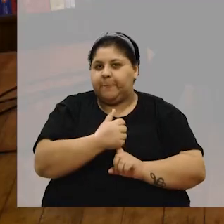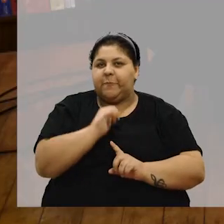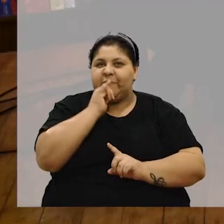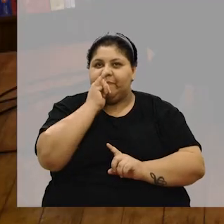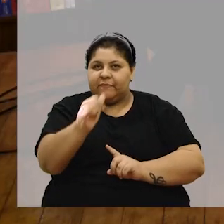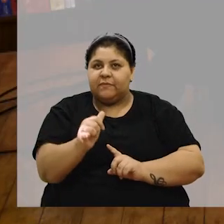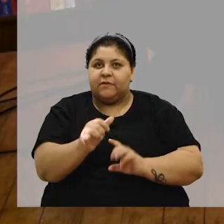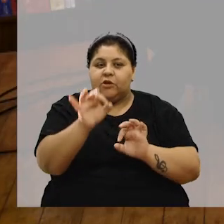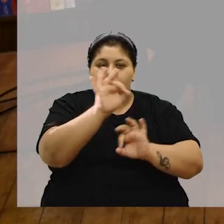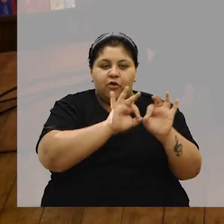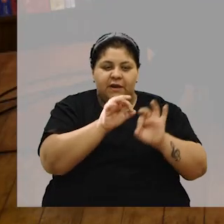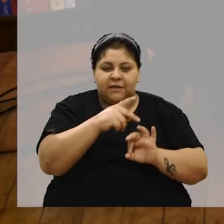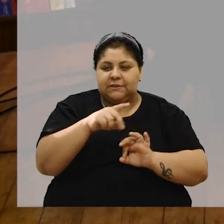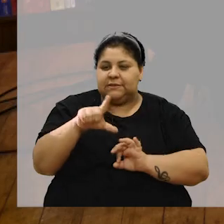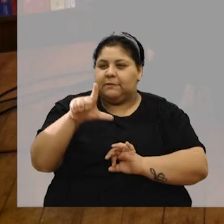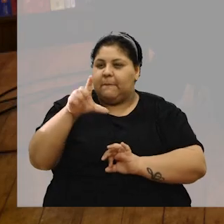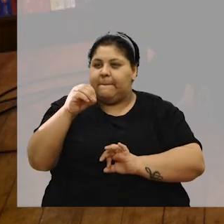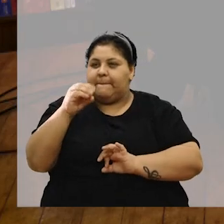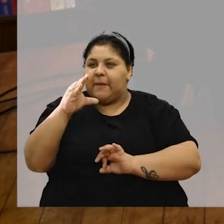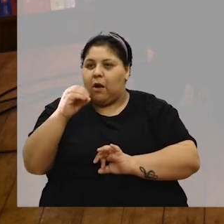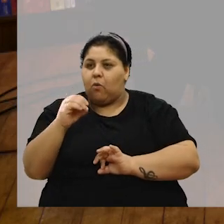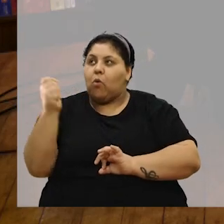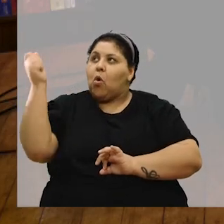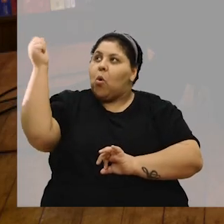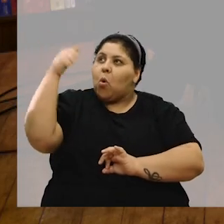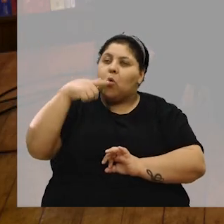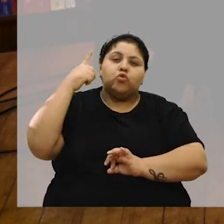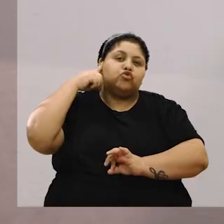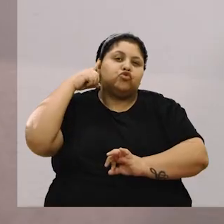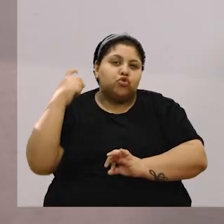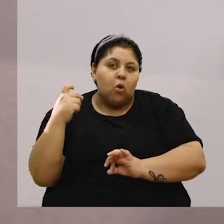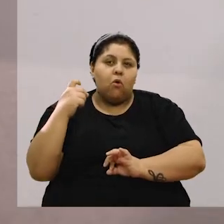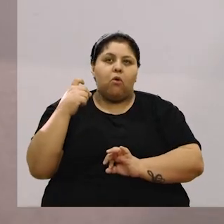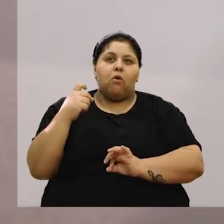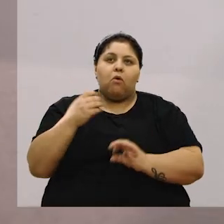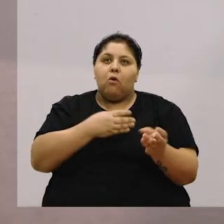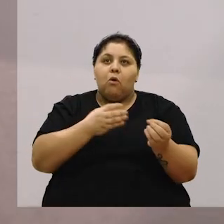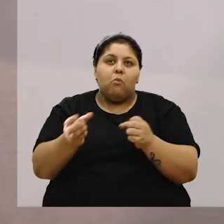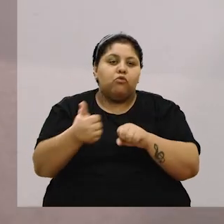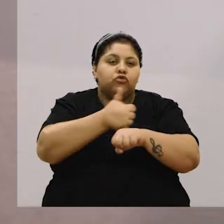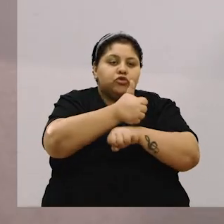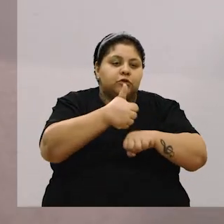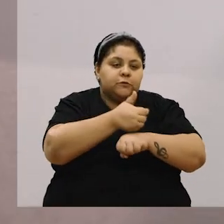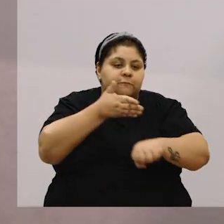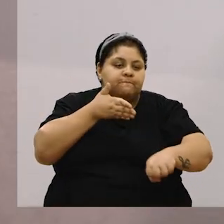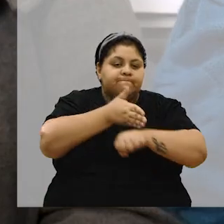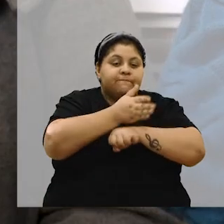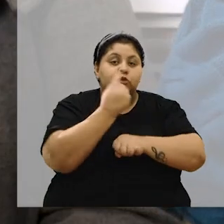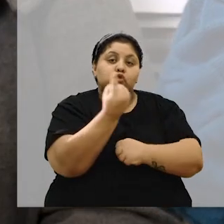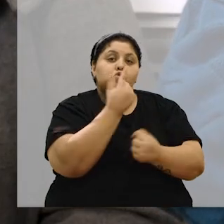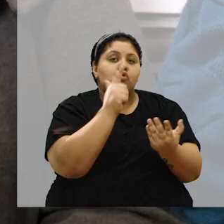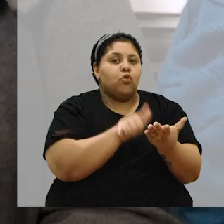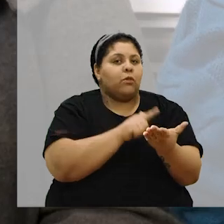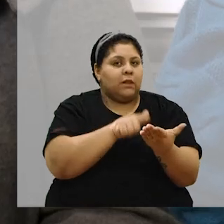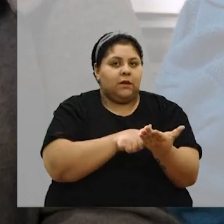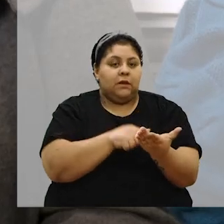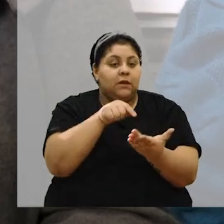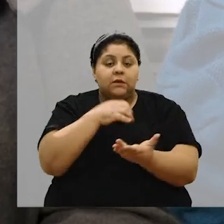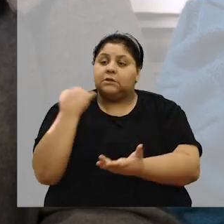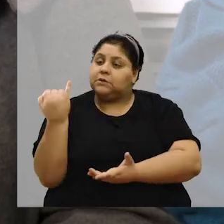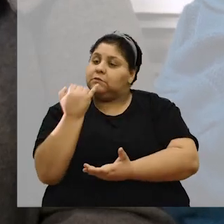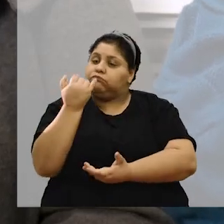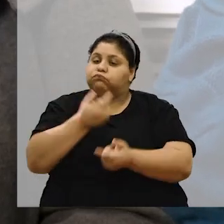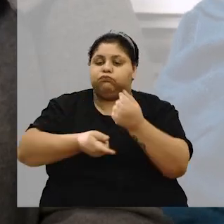cadeia artística, que nem tu citou, o pessoal que monta palco, luz, som... Quer dizer, são muitos profissionais envolvidos em um